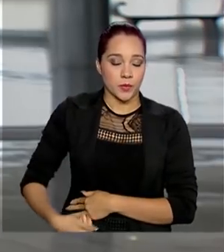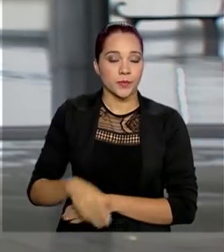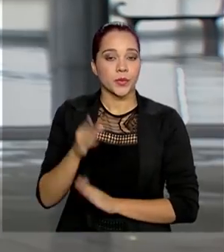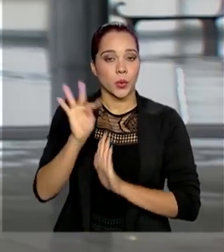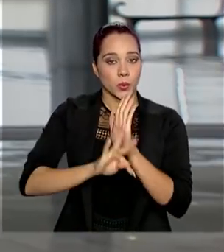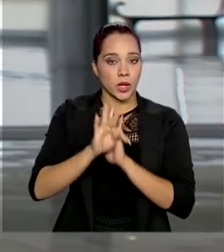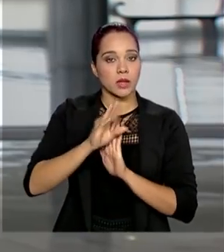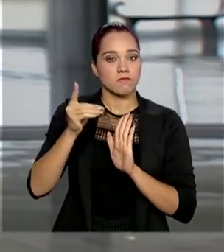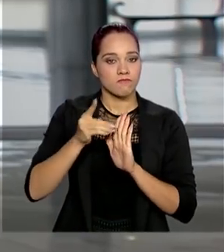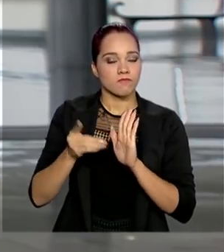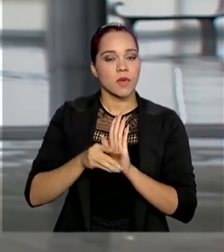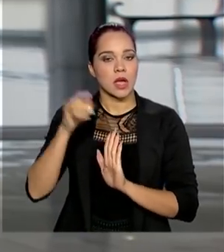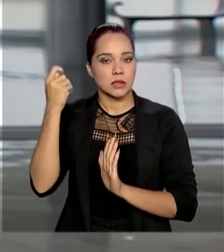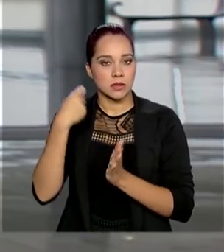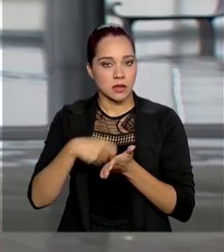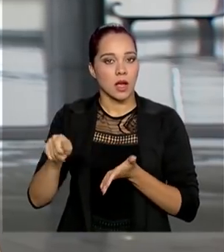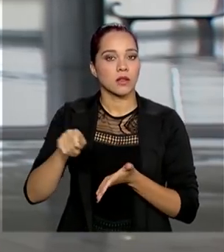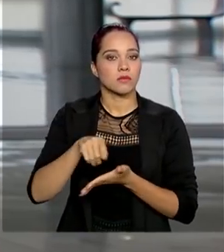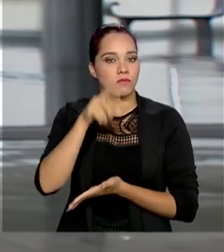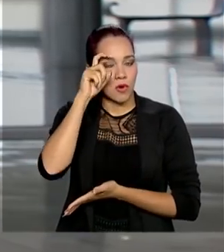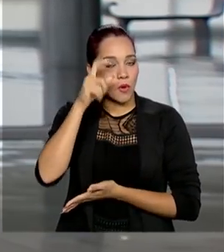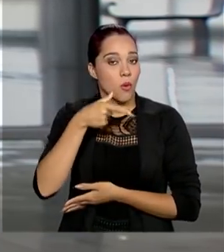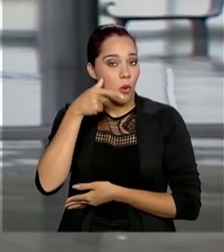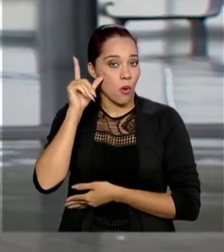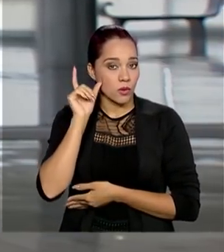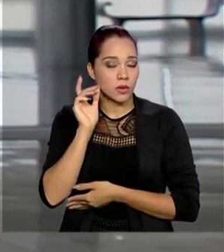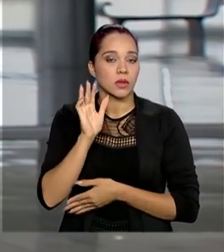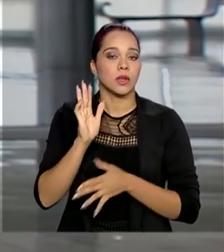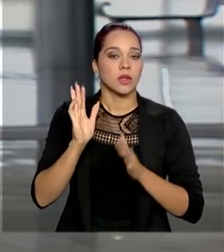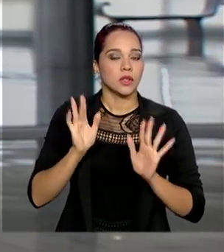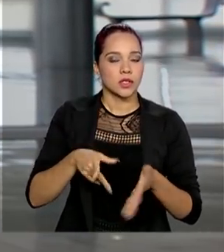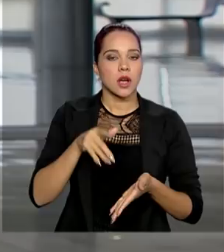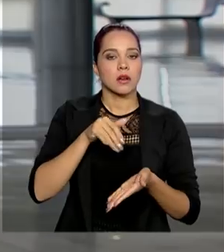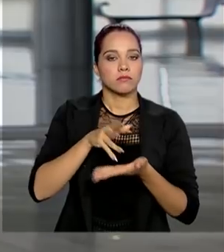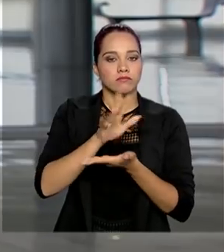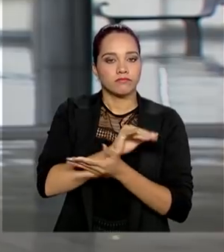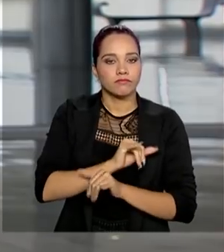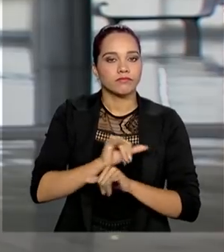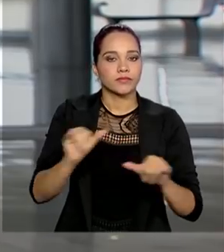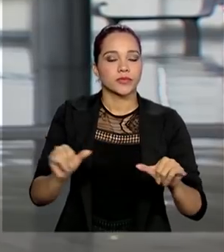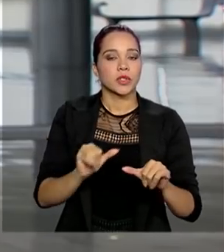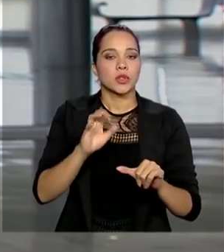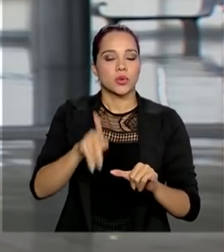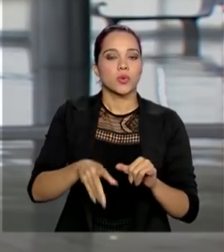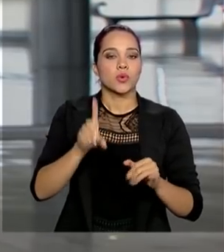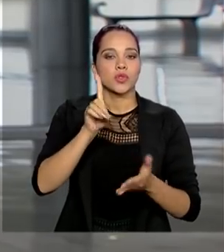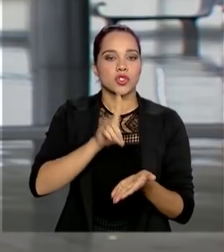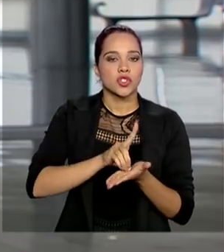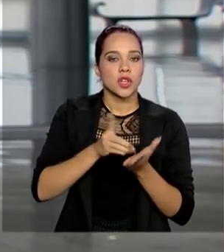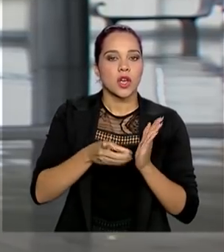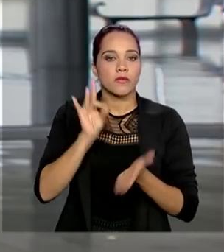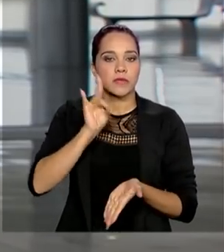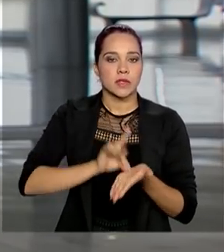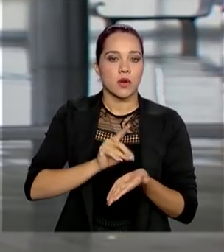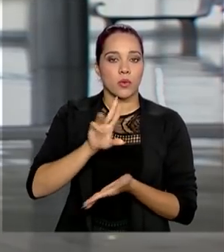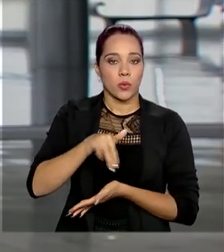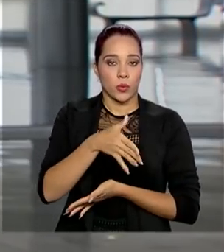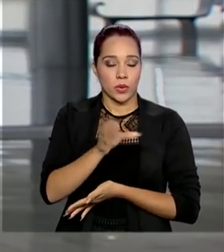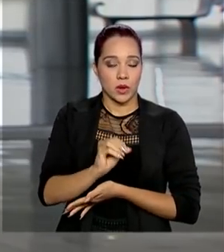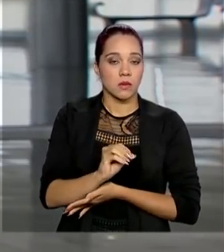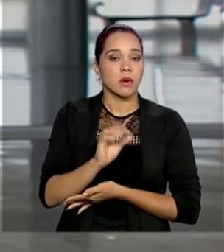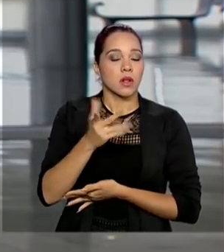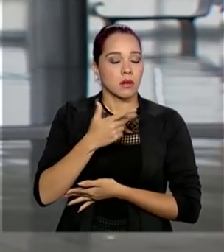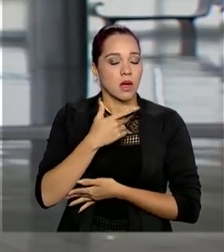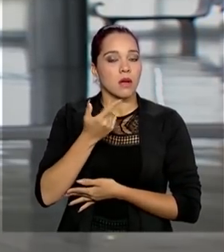assinado por mourão 1 ontem e já foi a publicada numa edição extra do diário oficial da união morán explicou